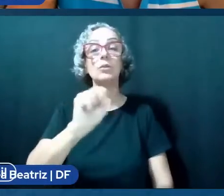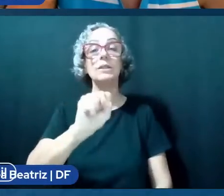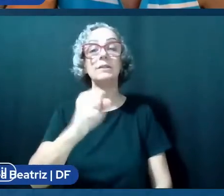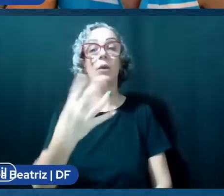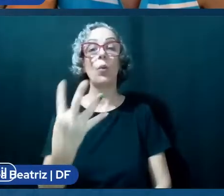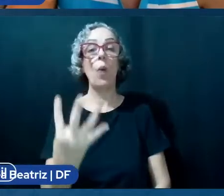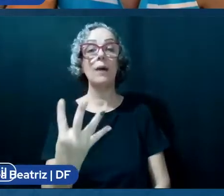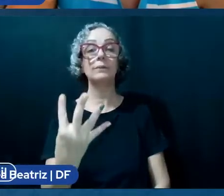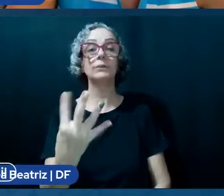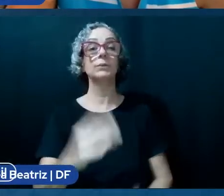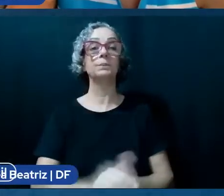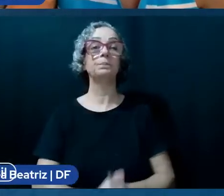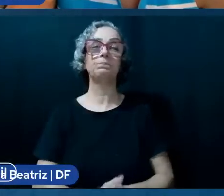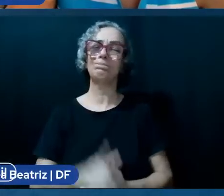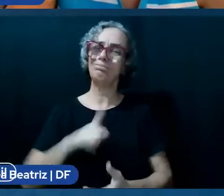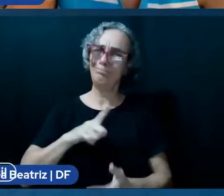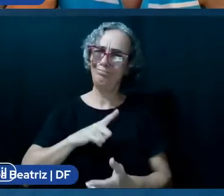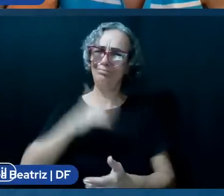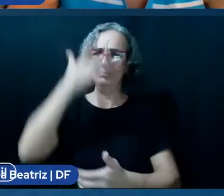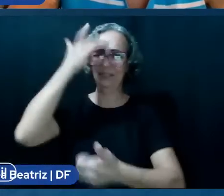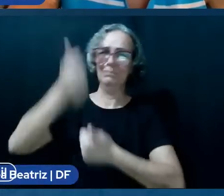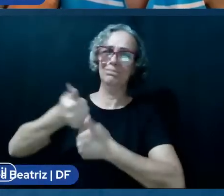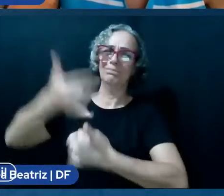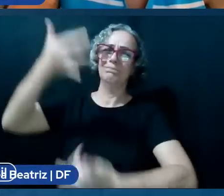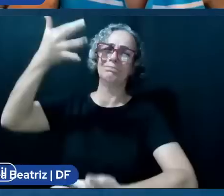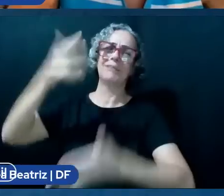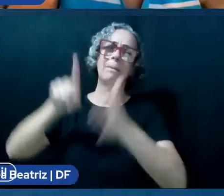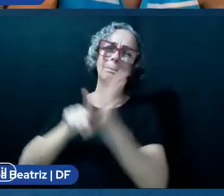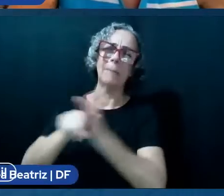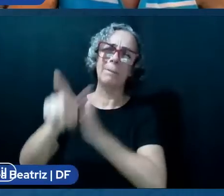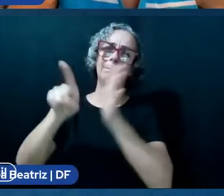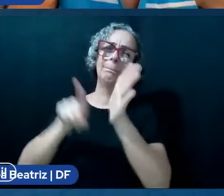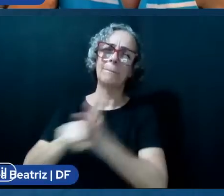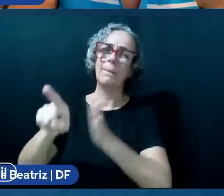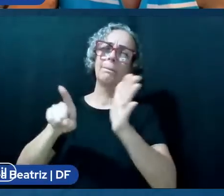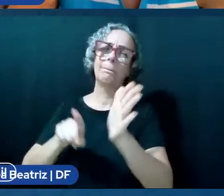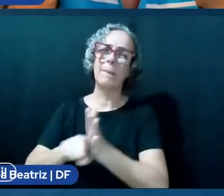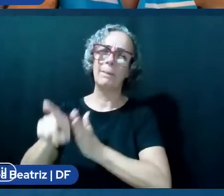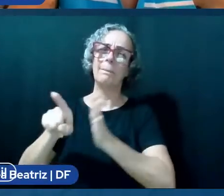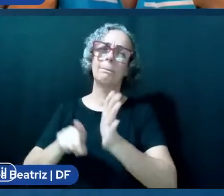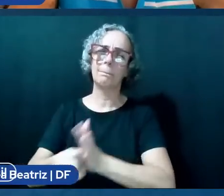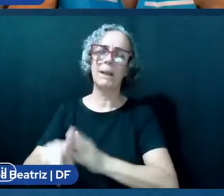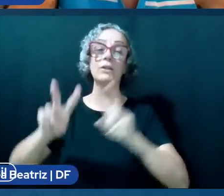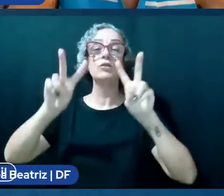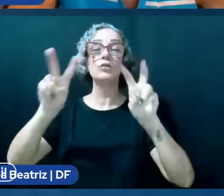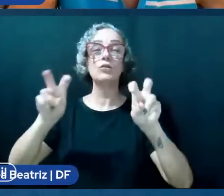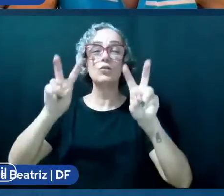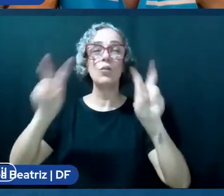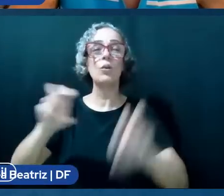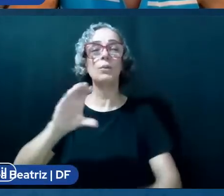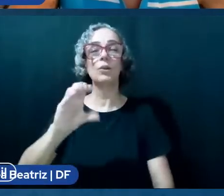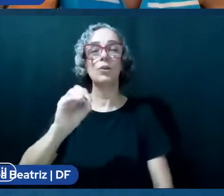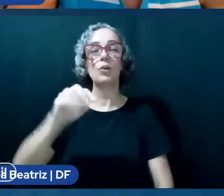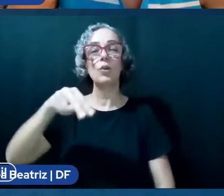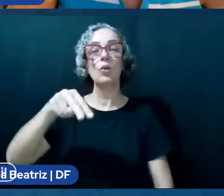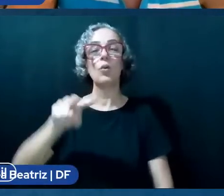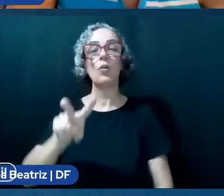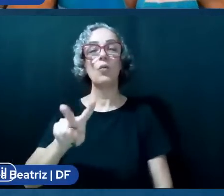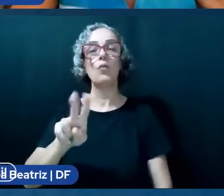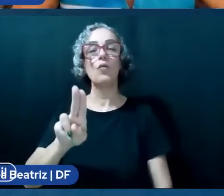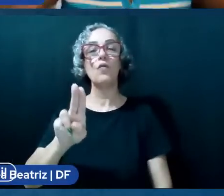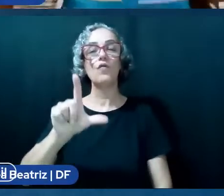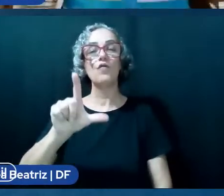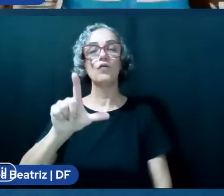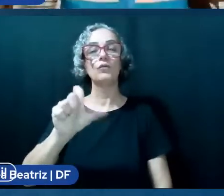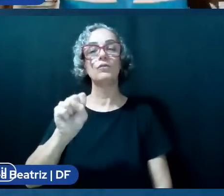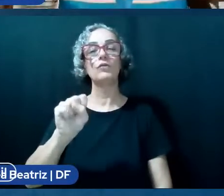Bom, a gente tem uma série de perguntas aqui relacionadas com essa questão dos convulsionários. Em realidade, a gente